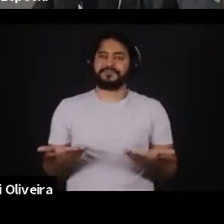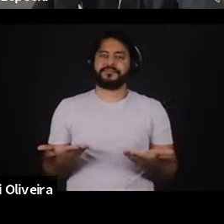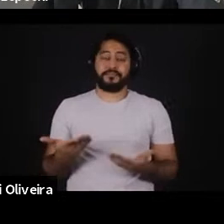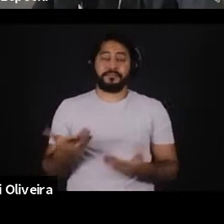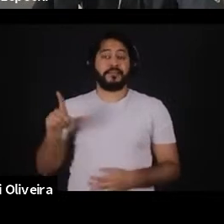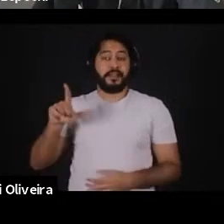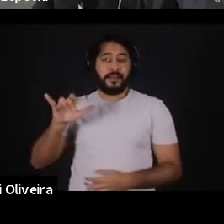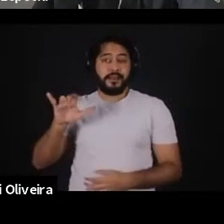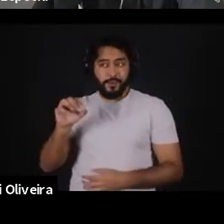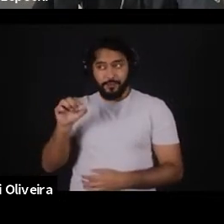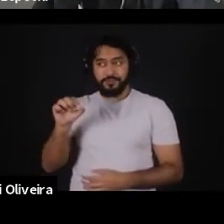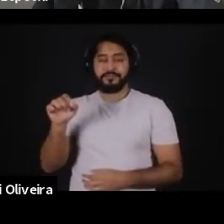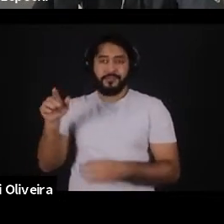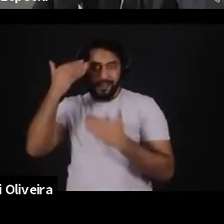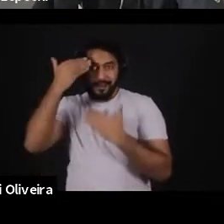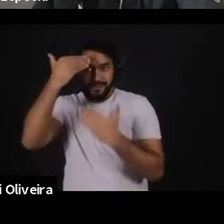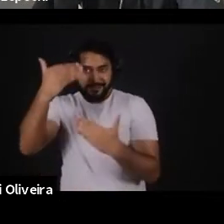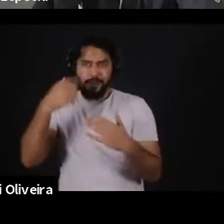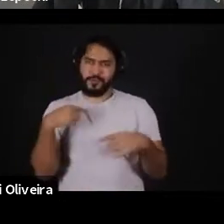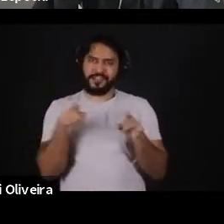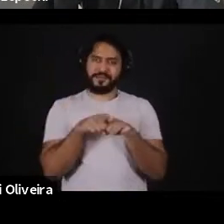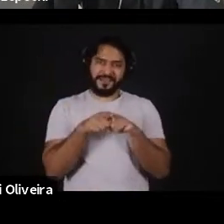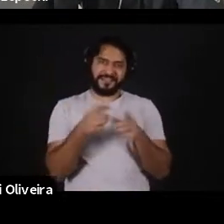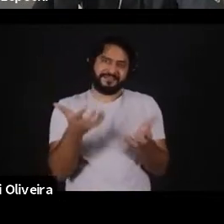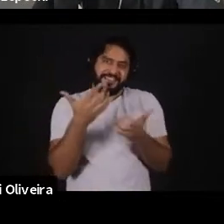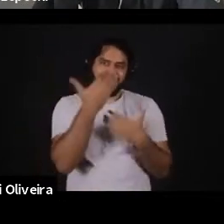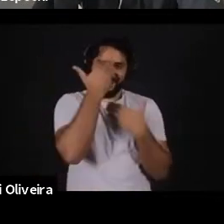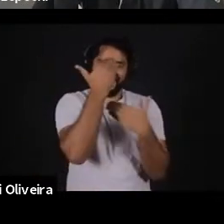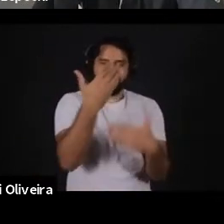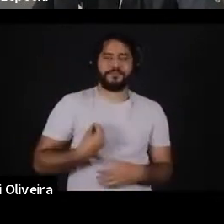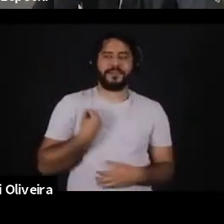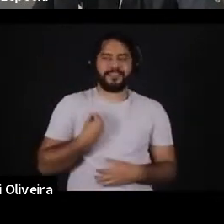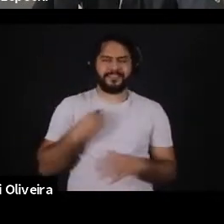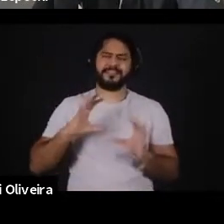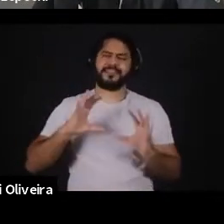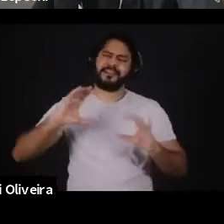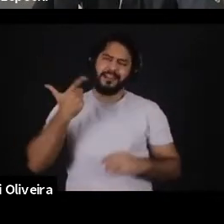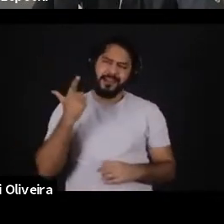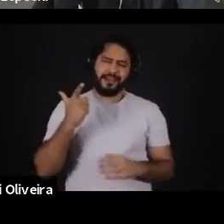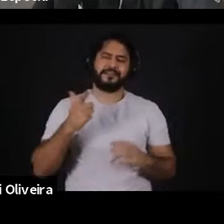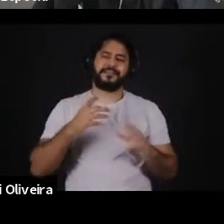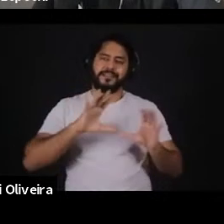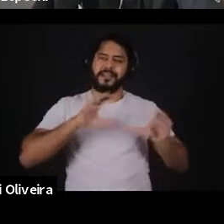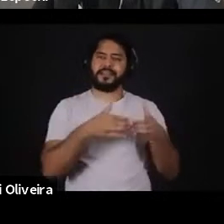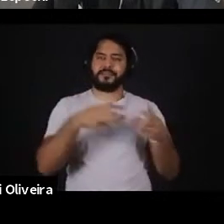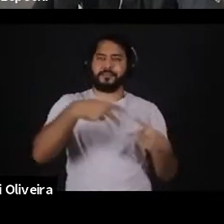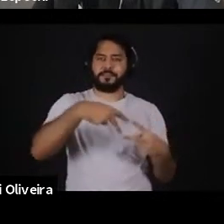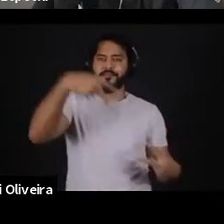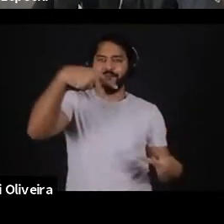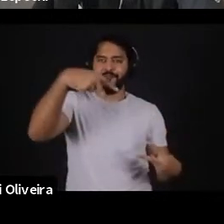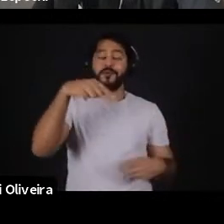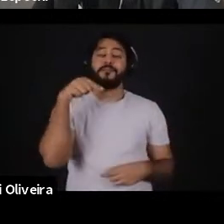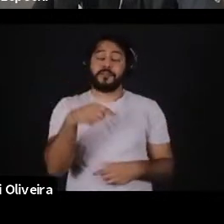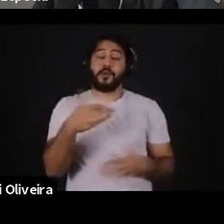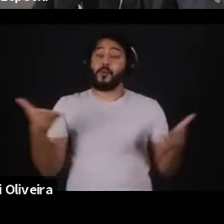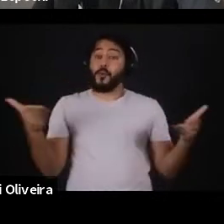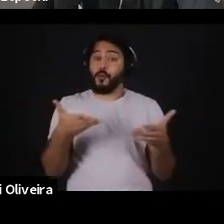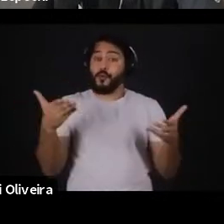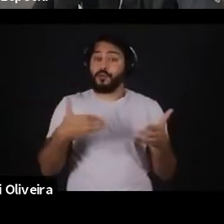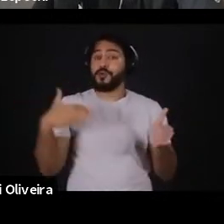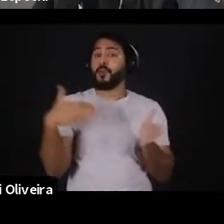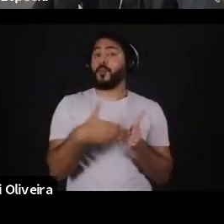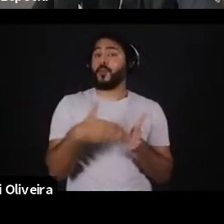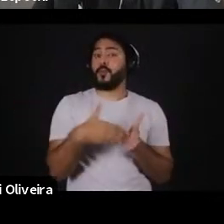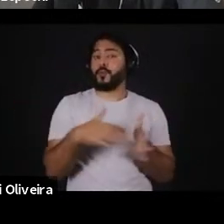queria agradecer muito a presença. Primeiro, claro, a equipe do Pivô. A gente está hoje encerrando, inclusive, o